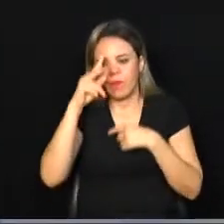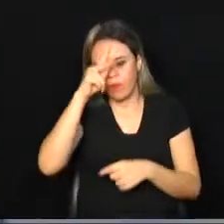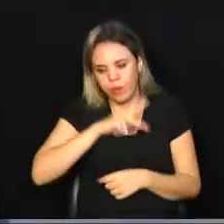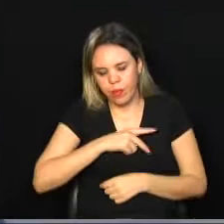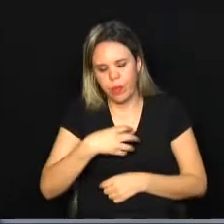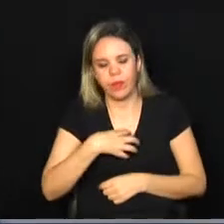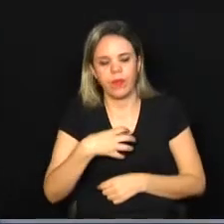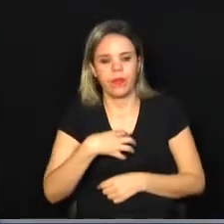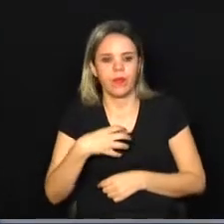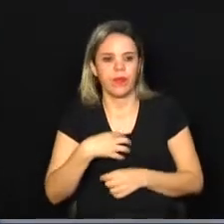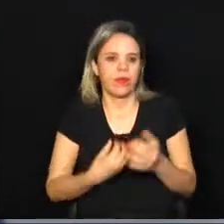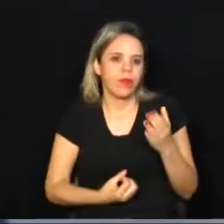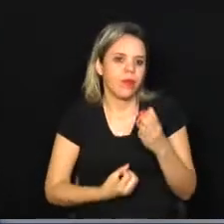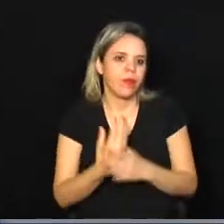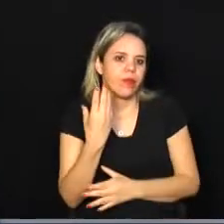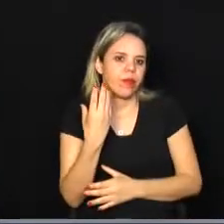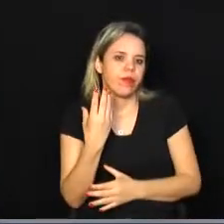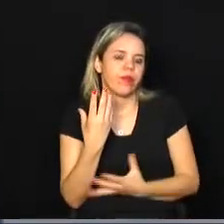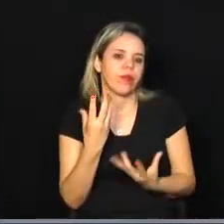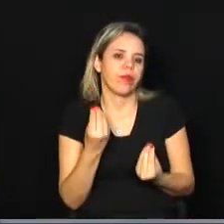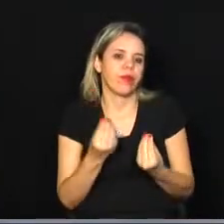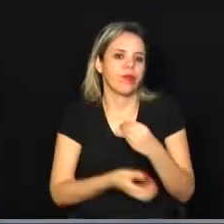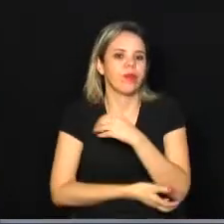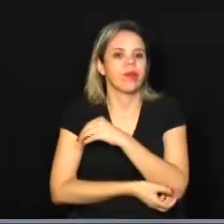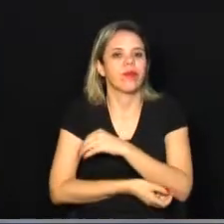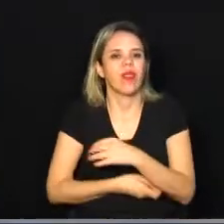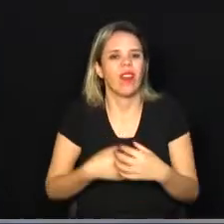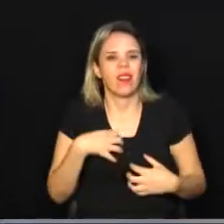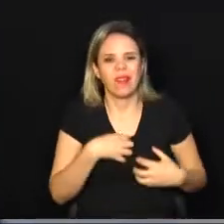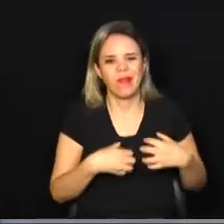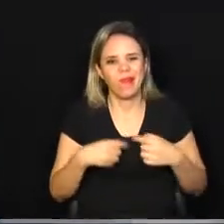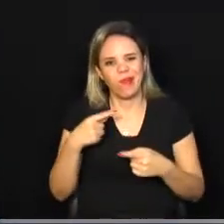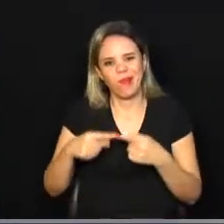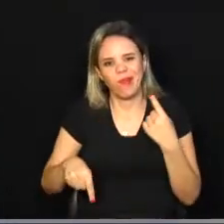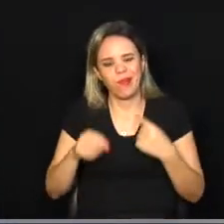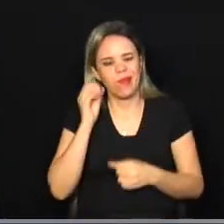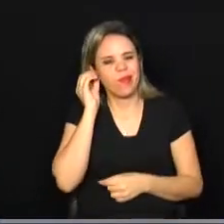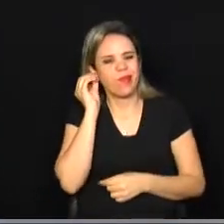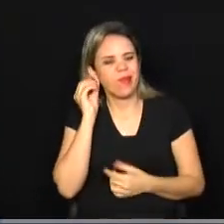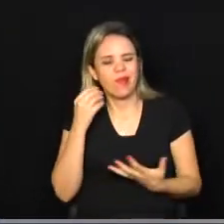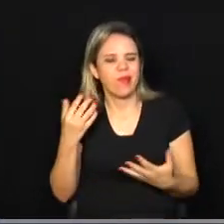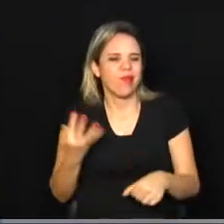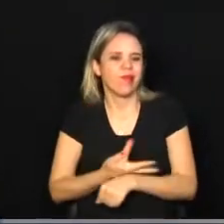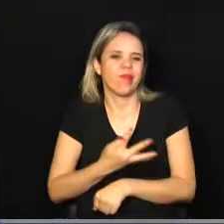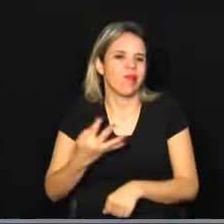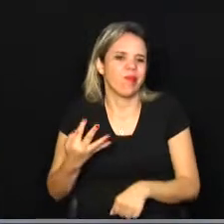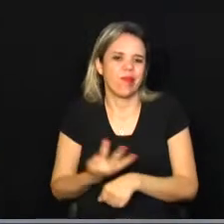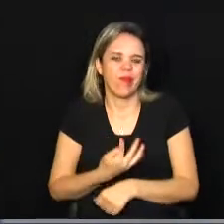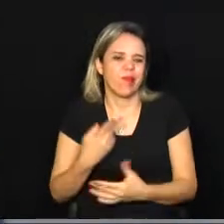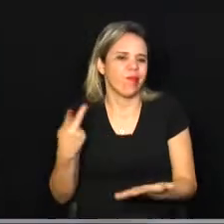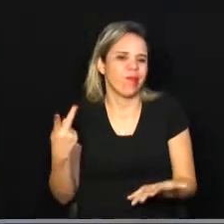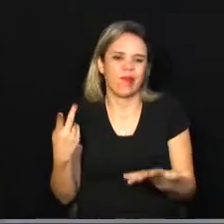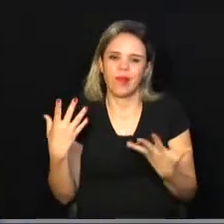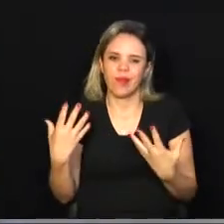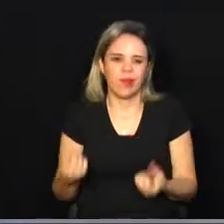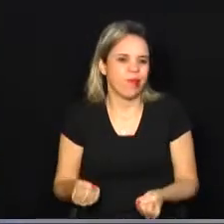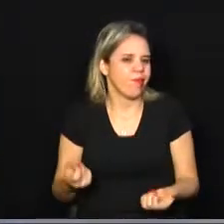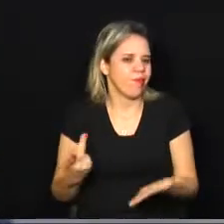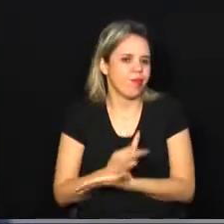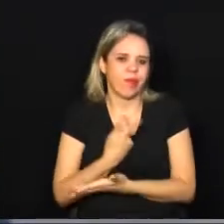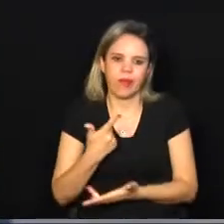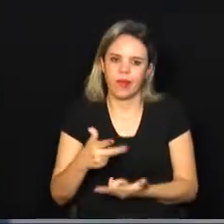mesmo, gera muito desconforto, uma intolerância em relação aos erros, uma